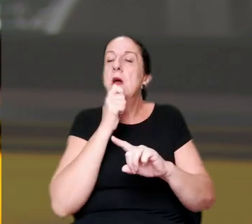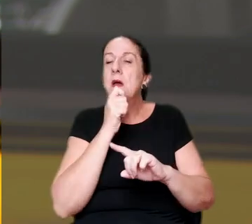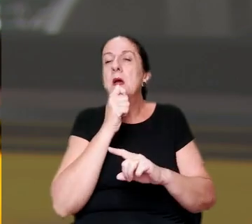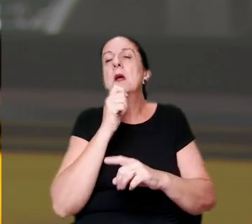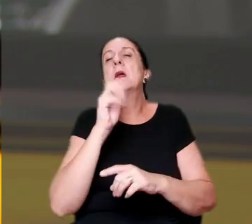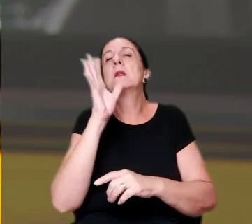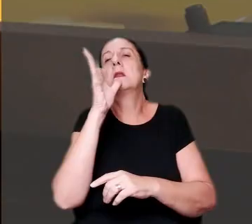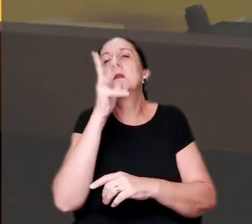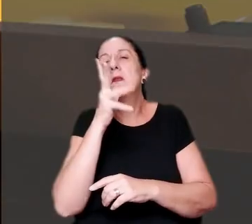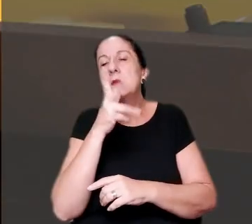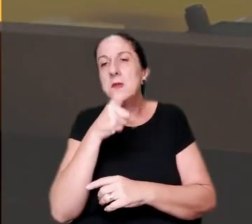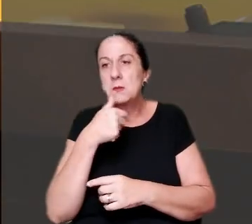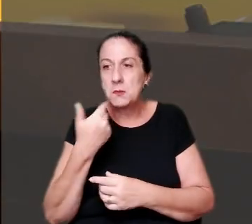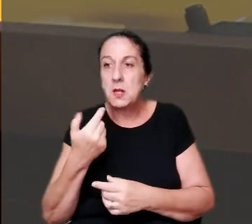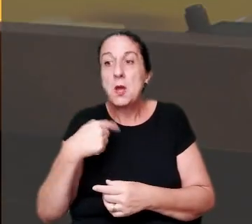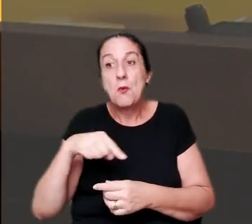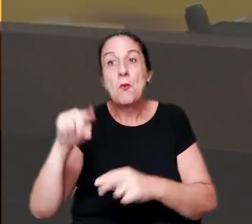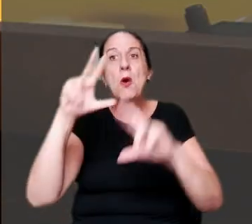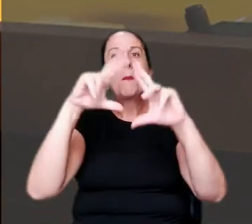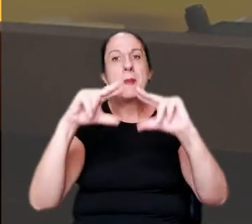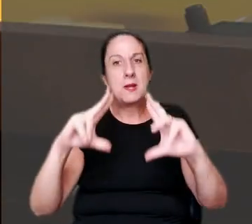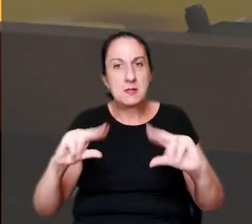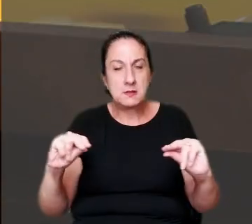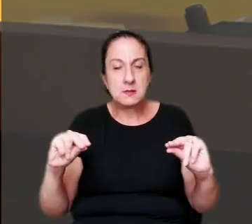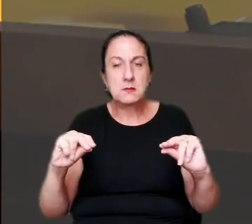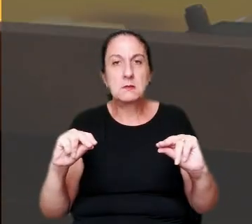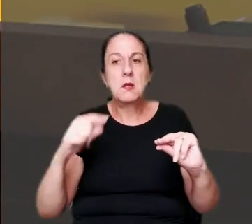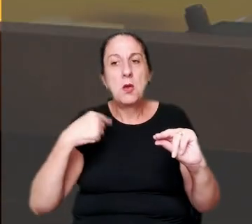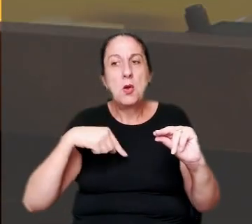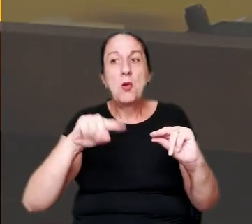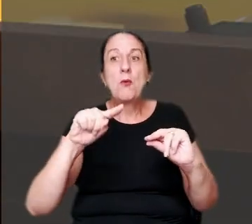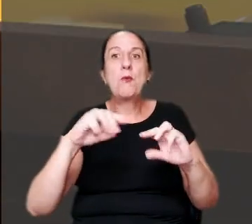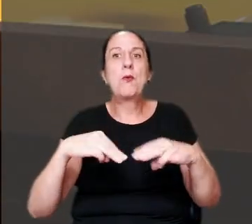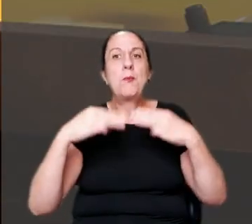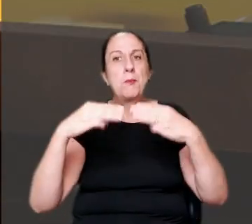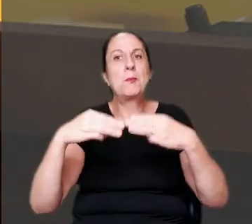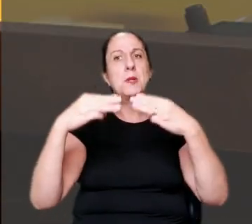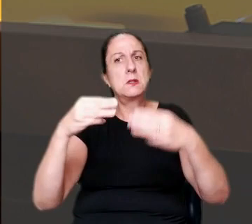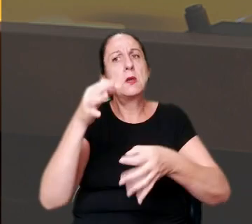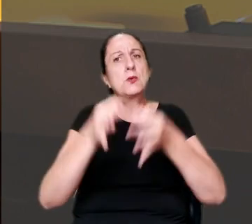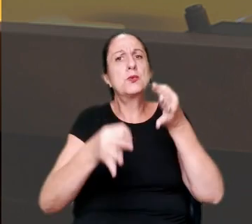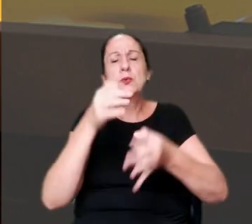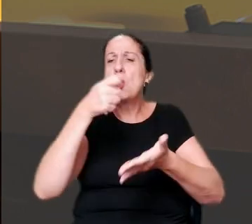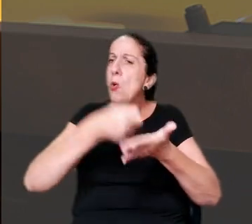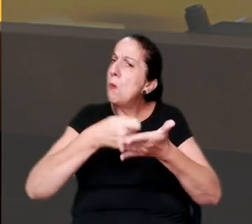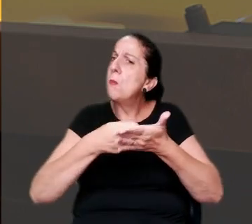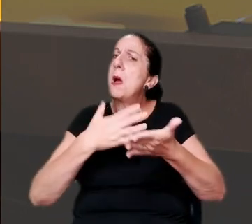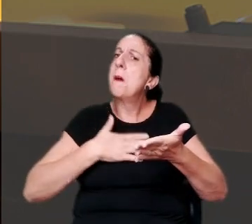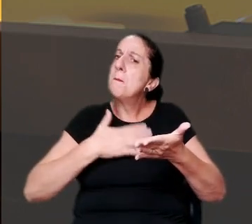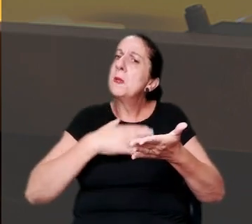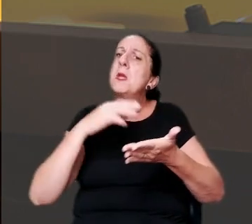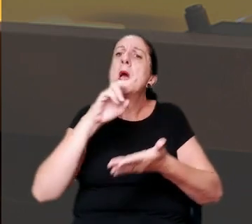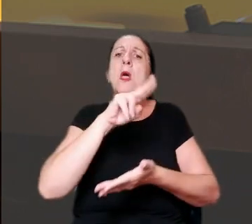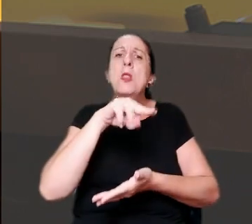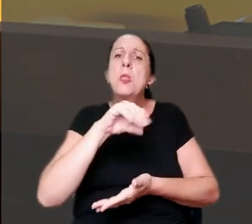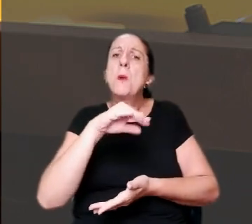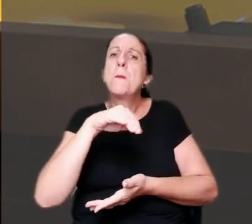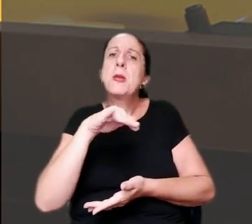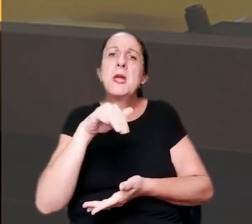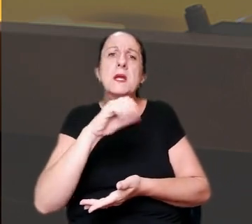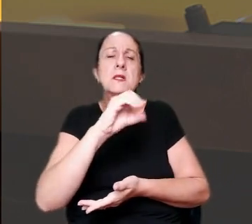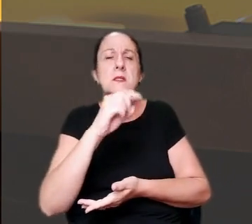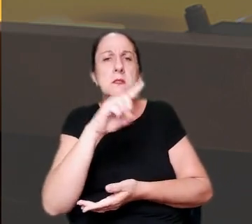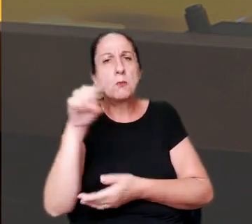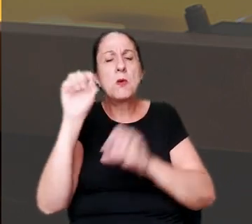consecutiva. Ainda assim, demorava a sair. Eu aí vim a Brasília e fui ao Ministério da Justiça cobrar a